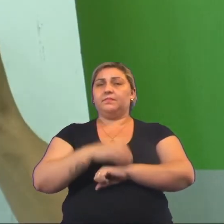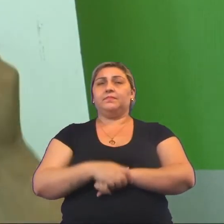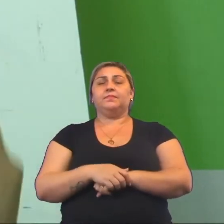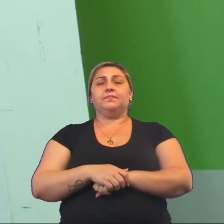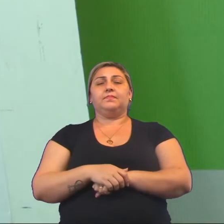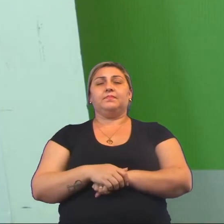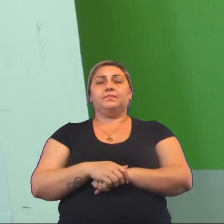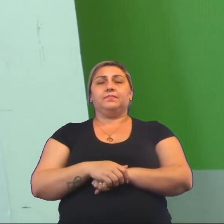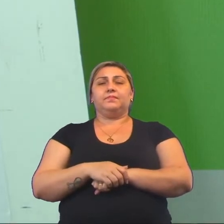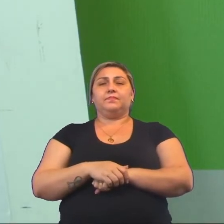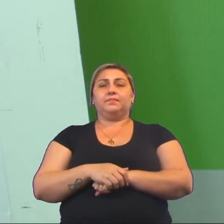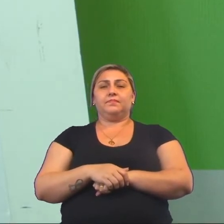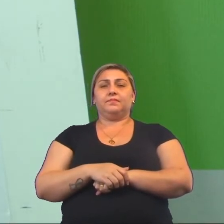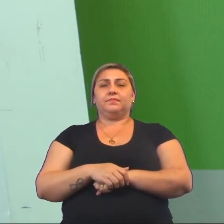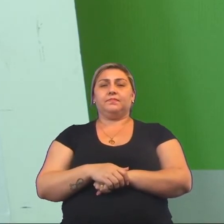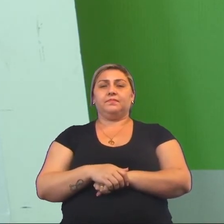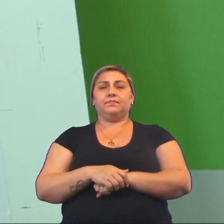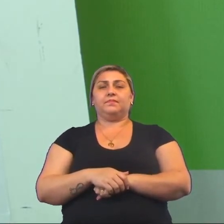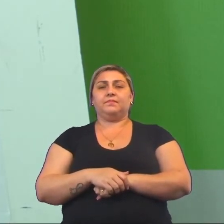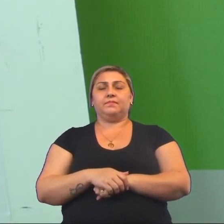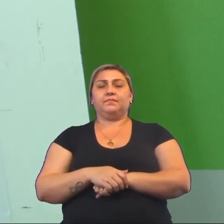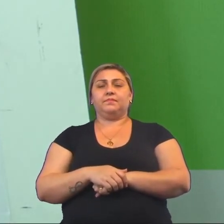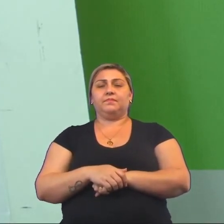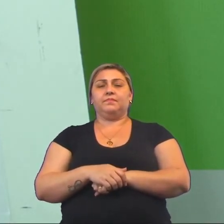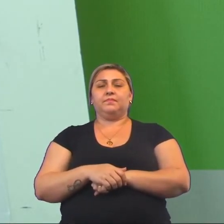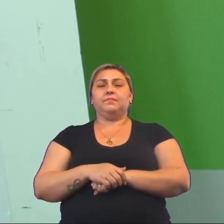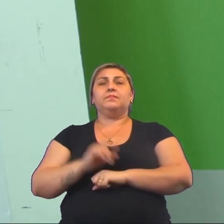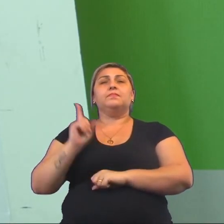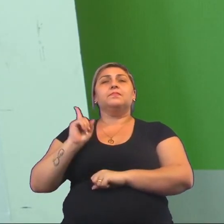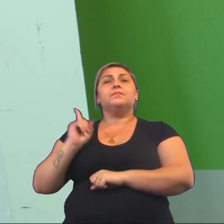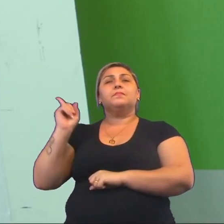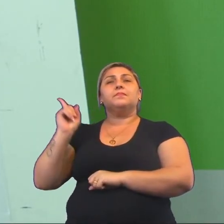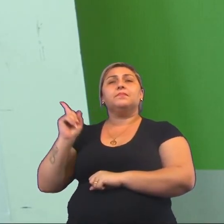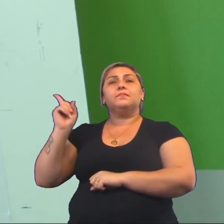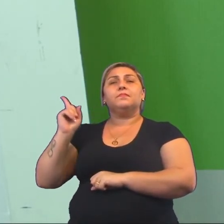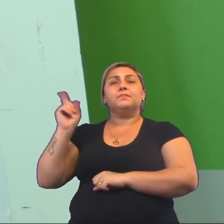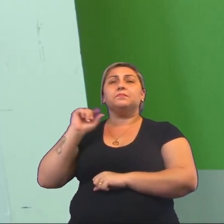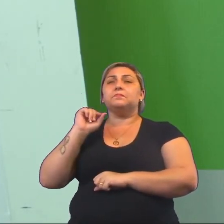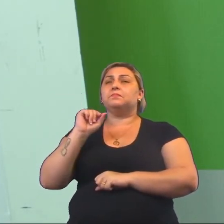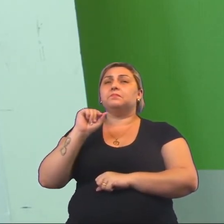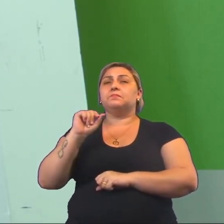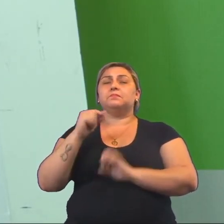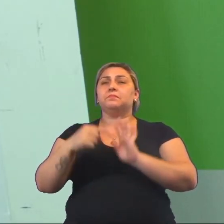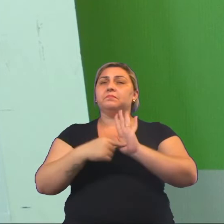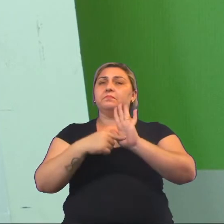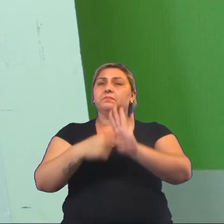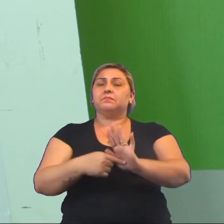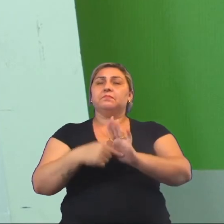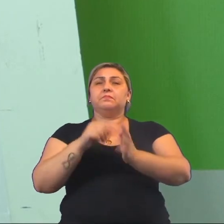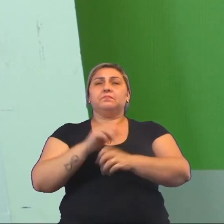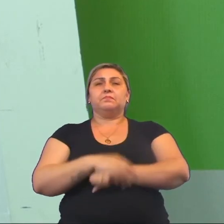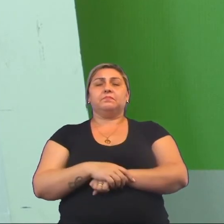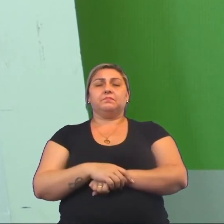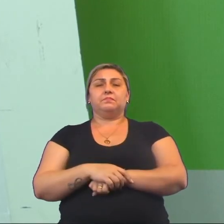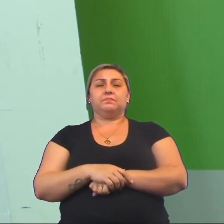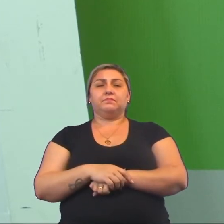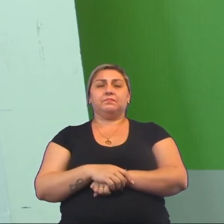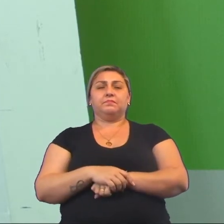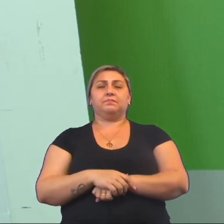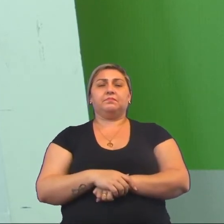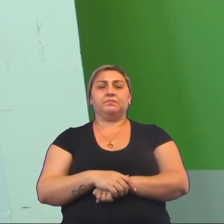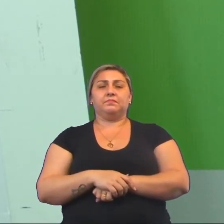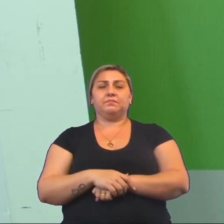casa. Muito bem, crianças. E esta imagem aqui? O que ela está mostrando? O que eles estão